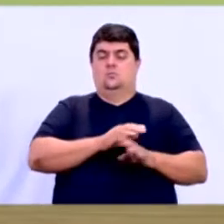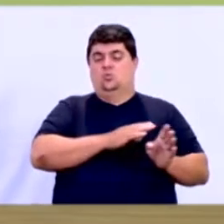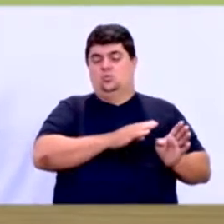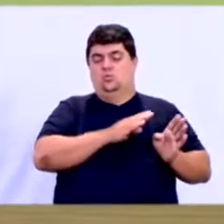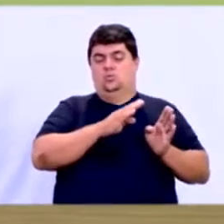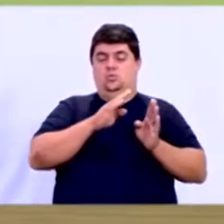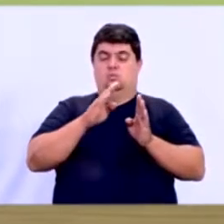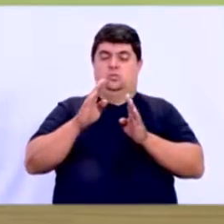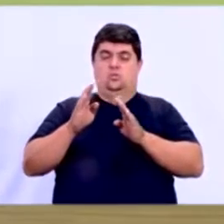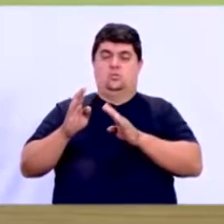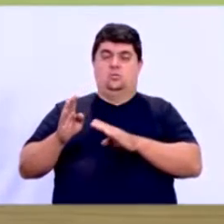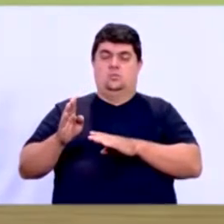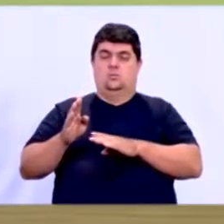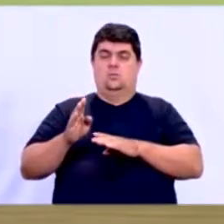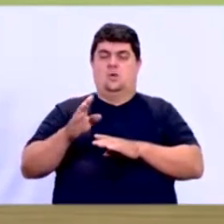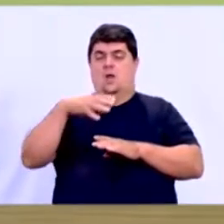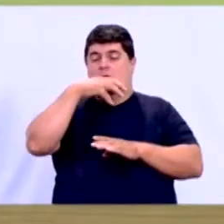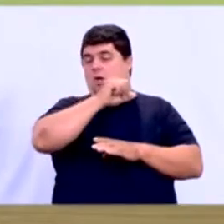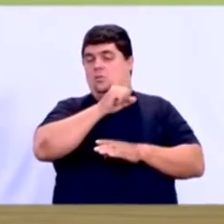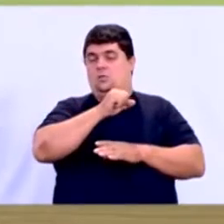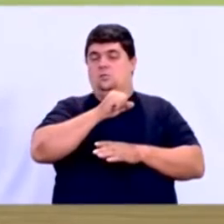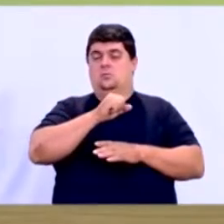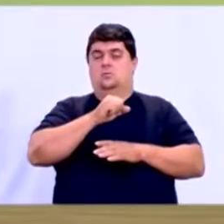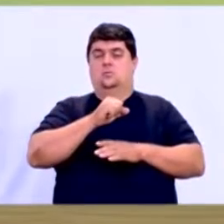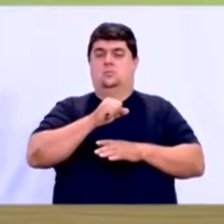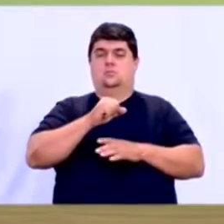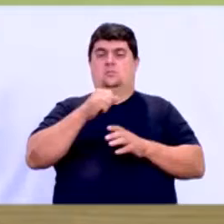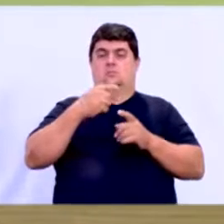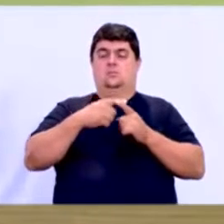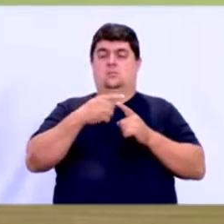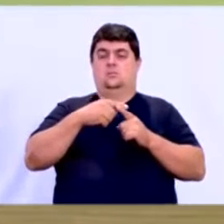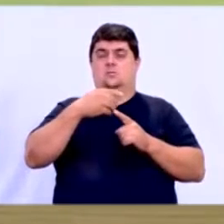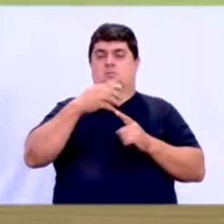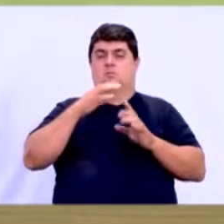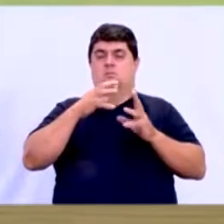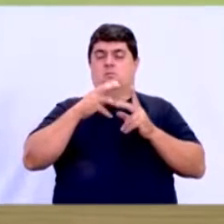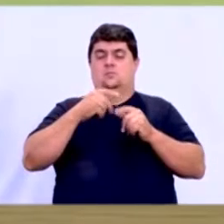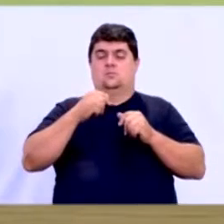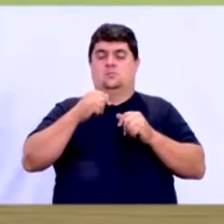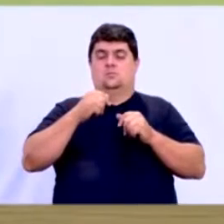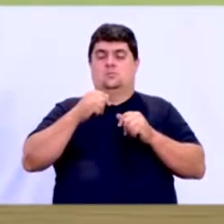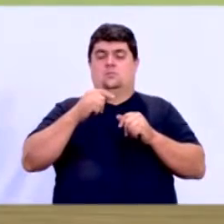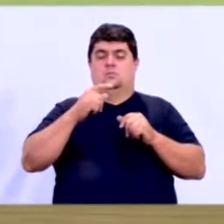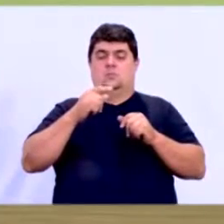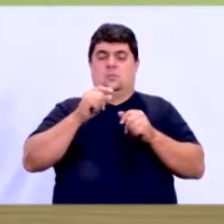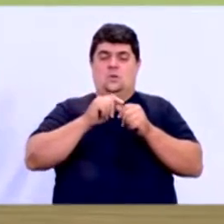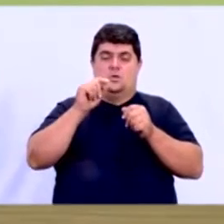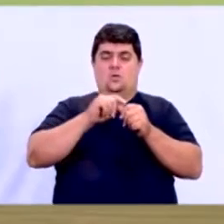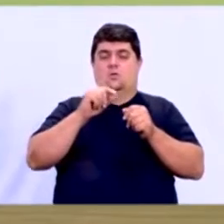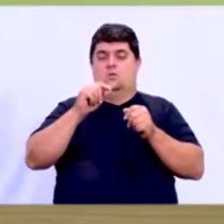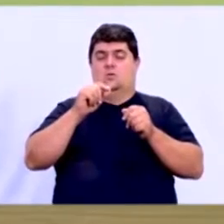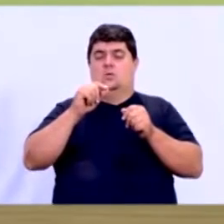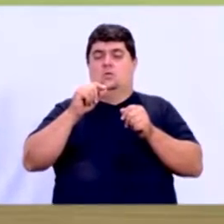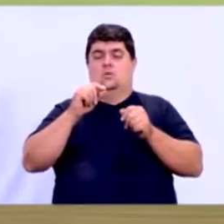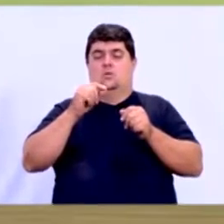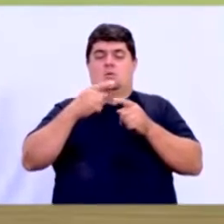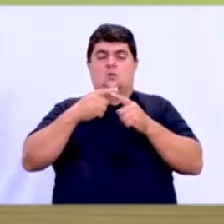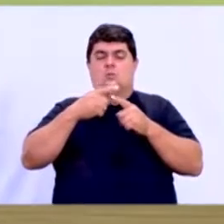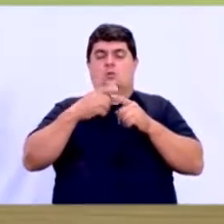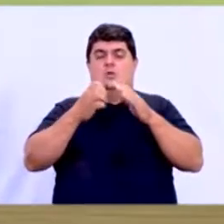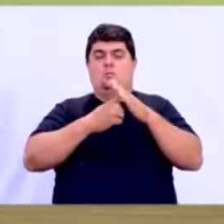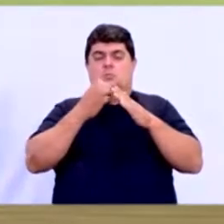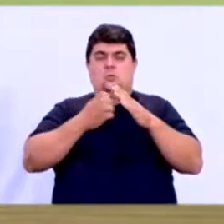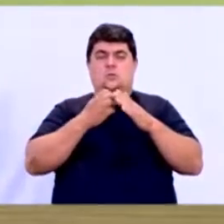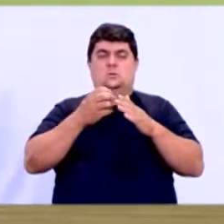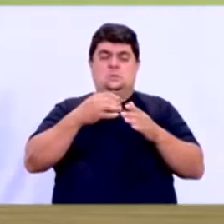uma vida, né, um prazo bastante pequeno. E a maioria dos estudos que órgãos aí acabam fazendo, verificando por que essas empresas,